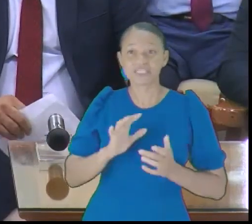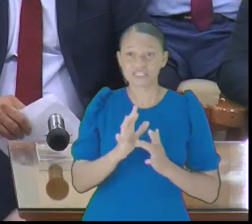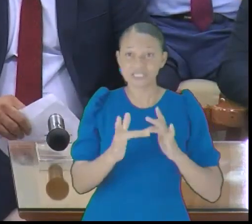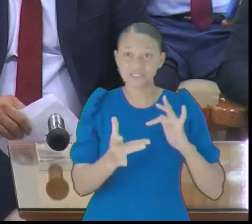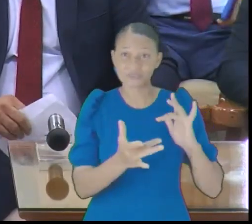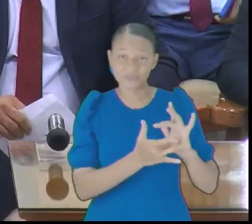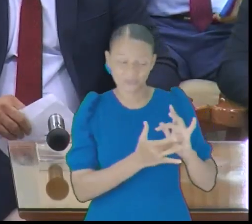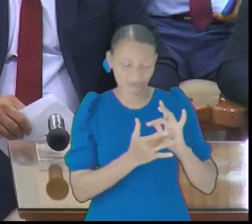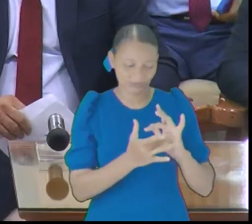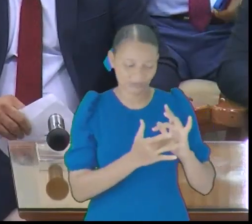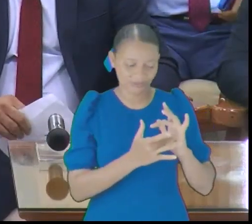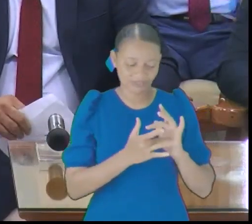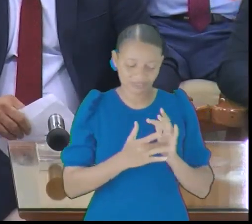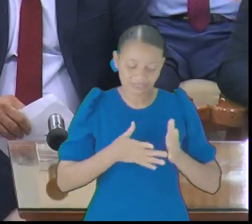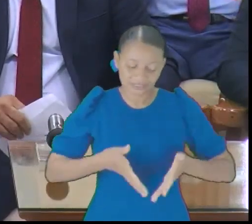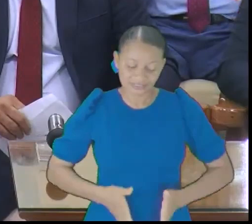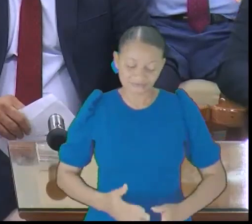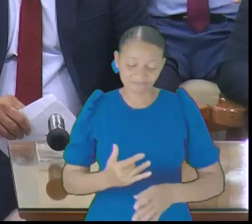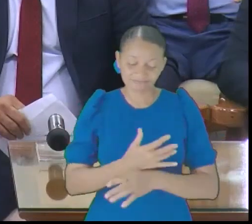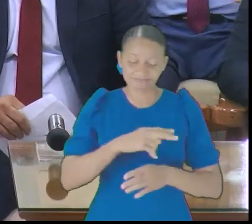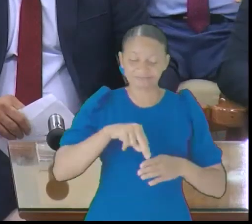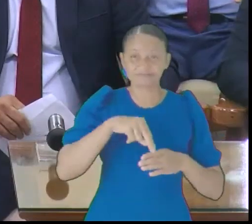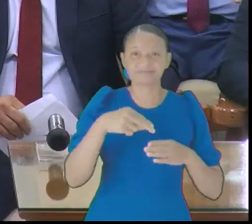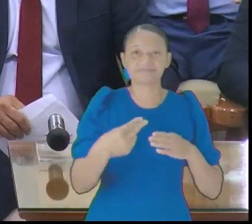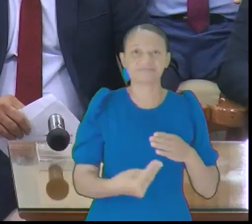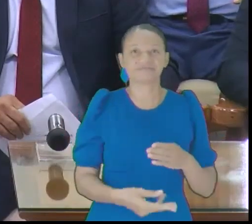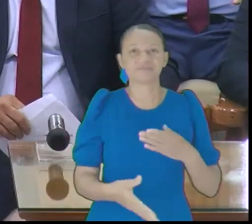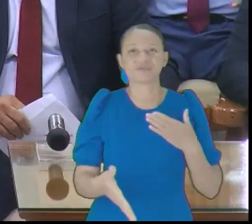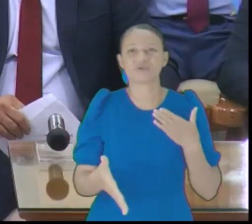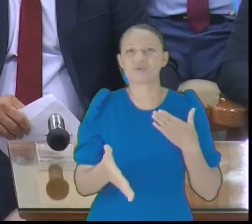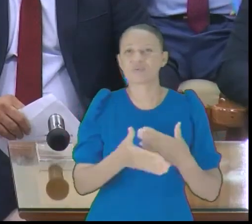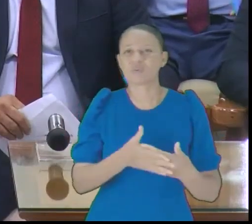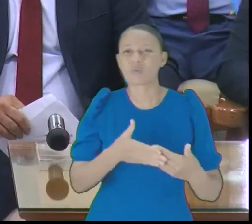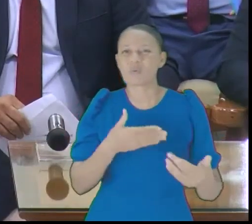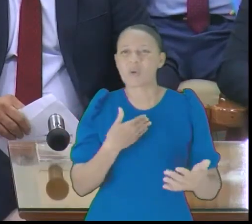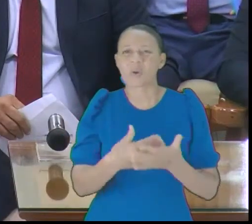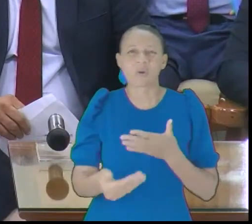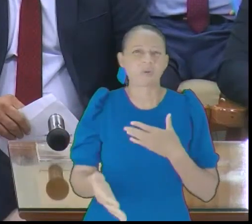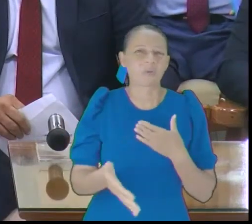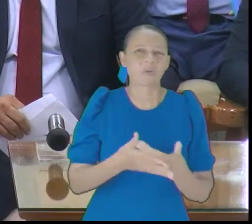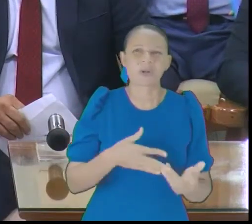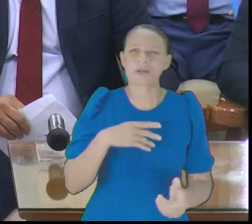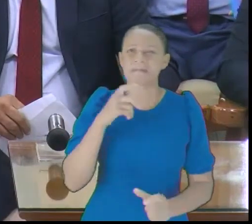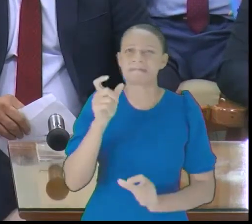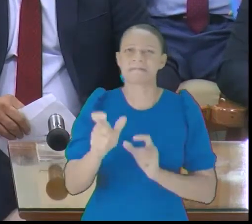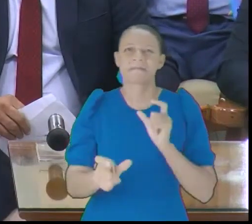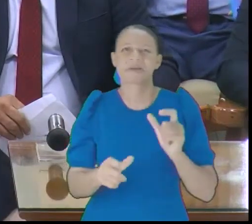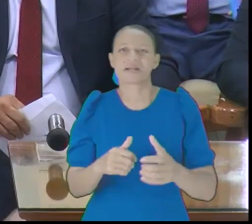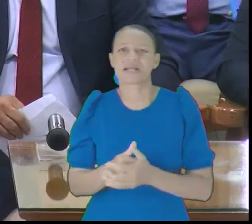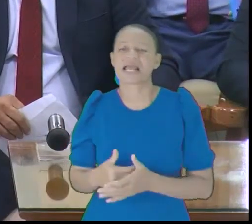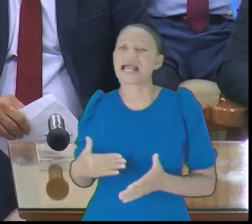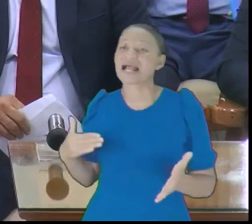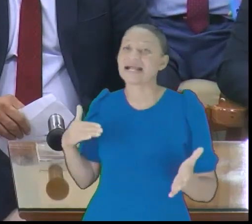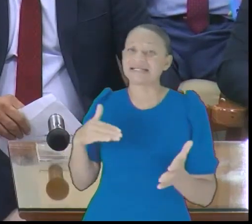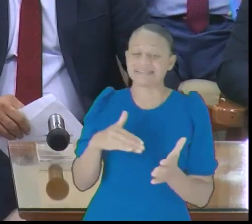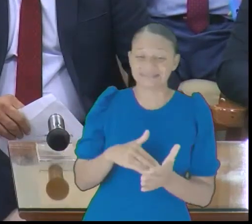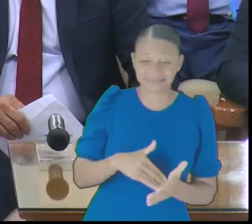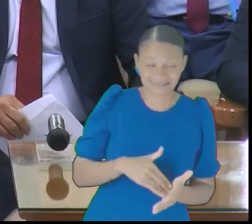E a aliança foi, seja lá quem for, até Cícero